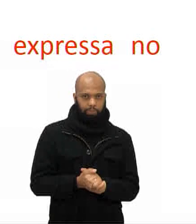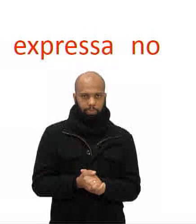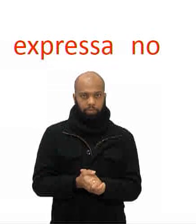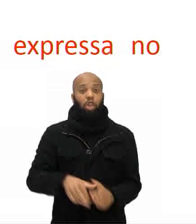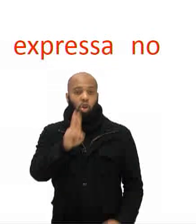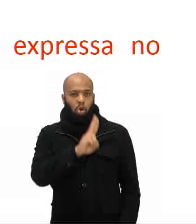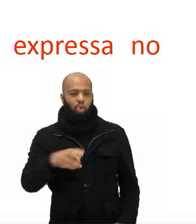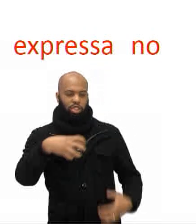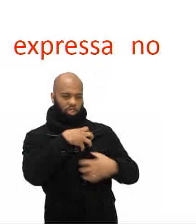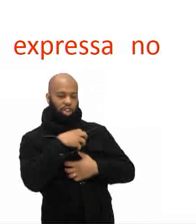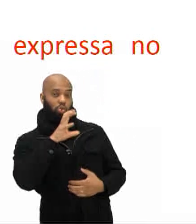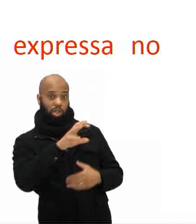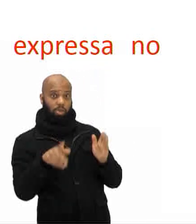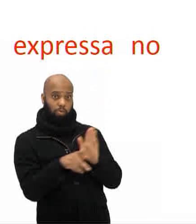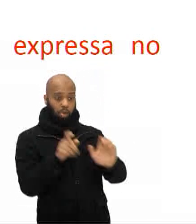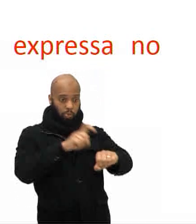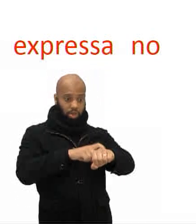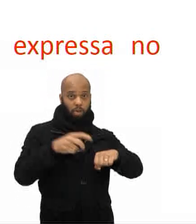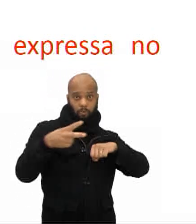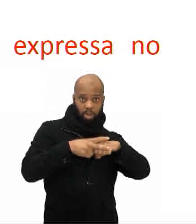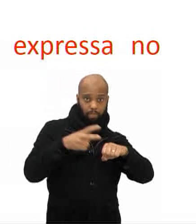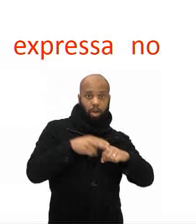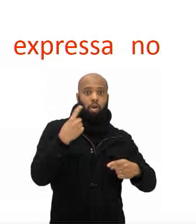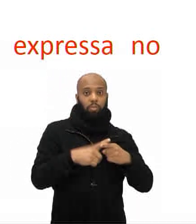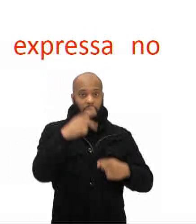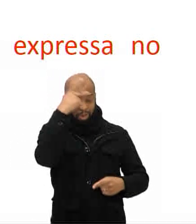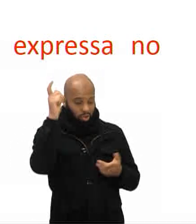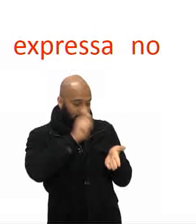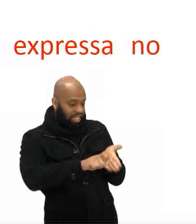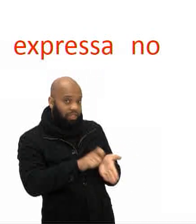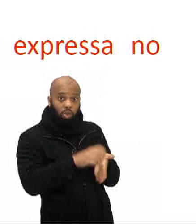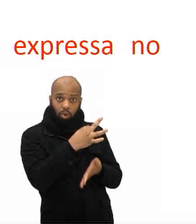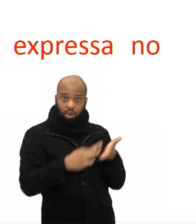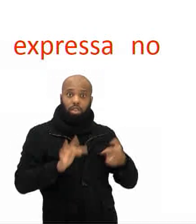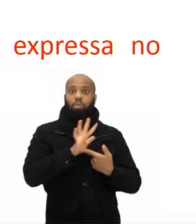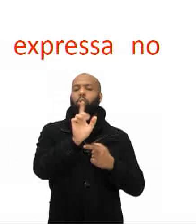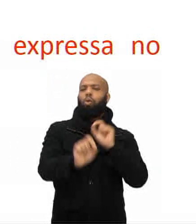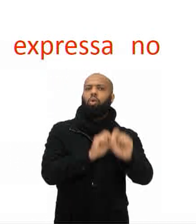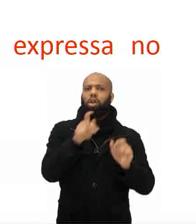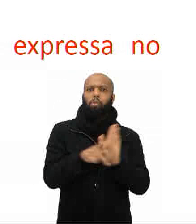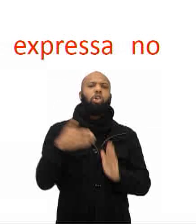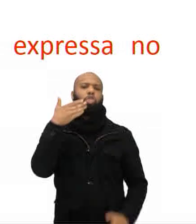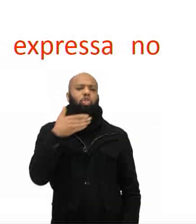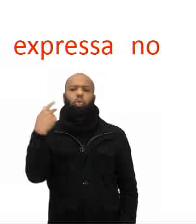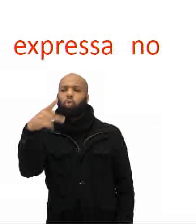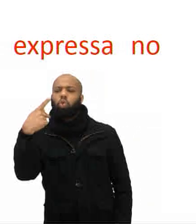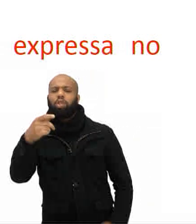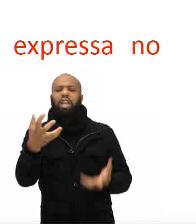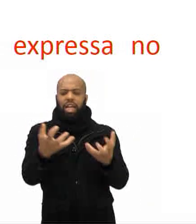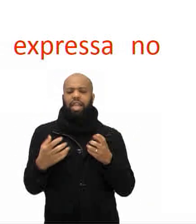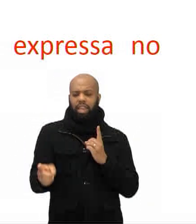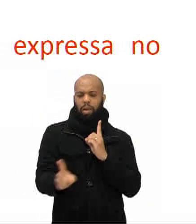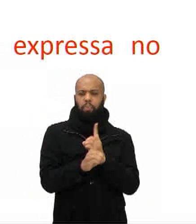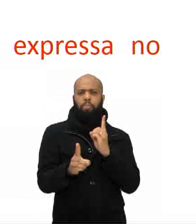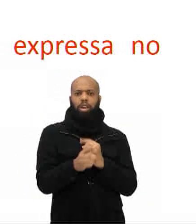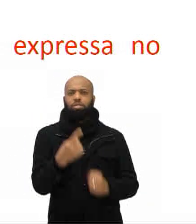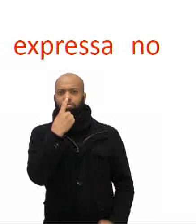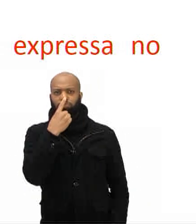uso da locução verbal, o locutor, né, quem fez ali, expressa no discurso uma aproximação com